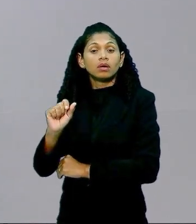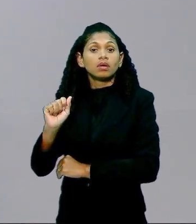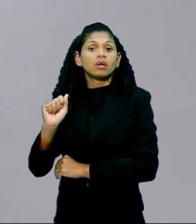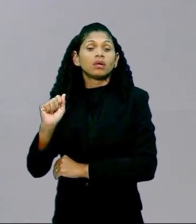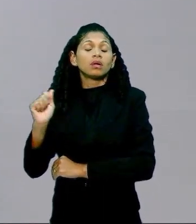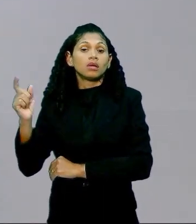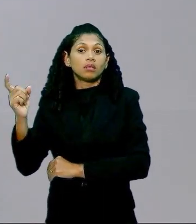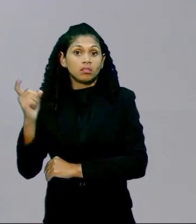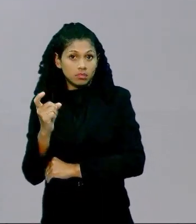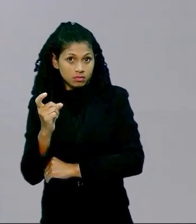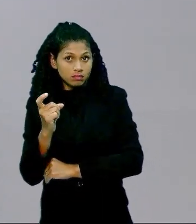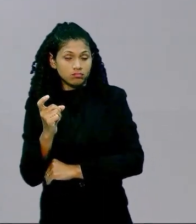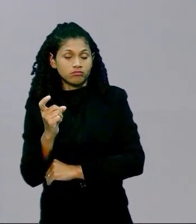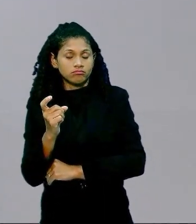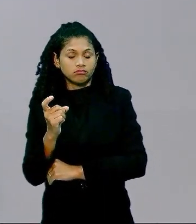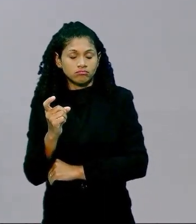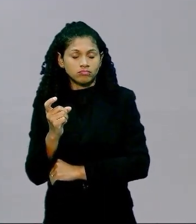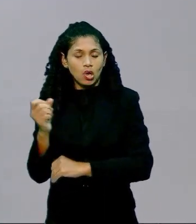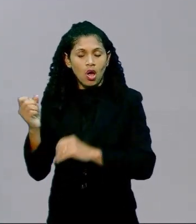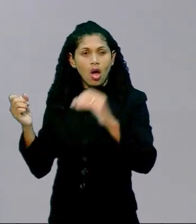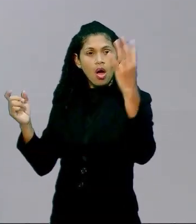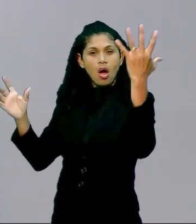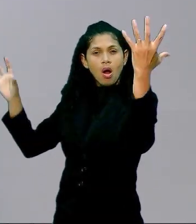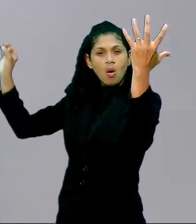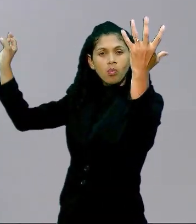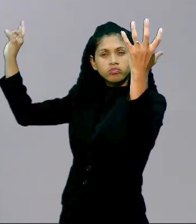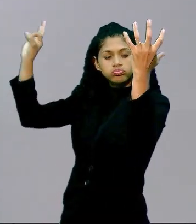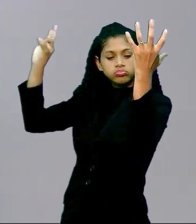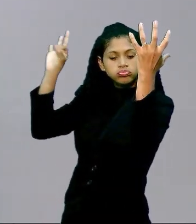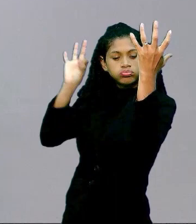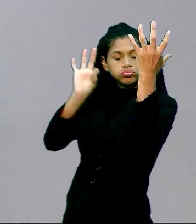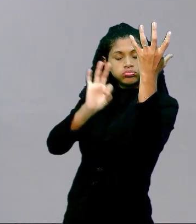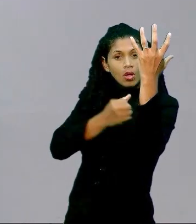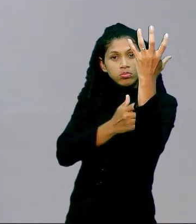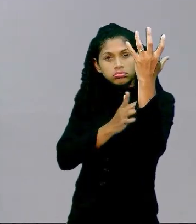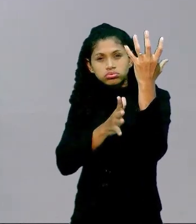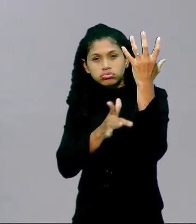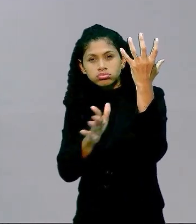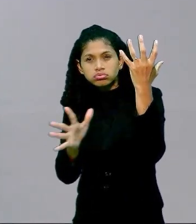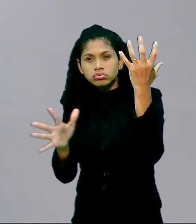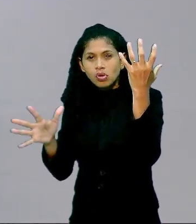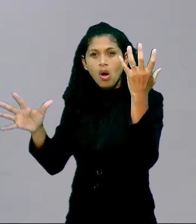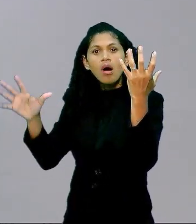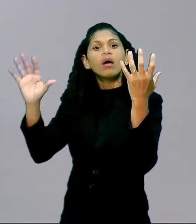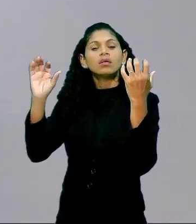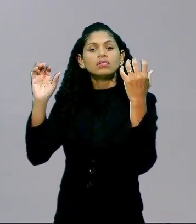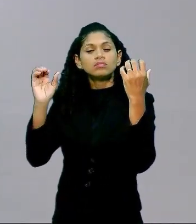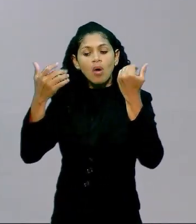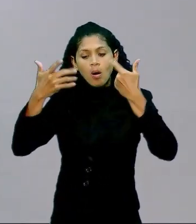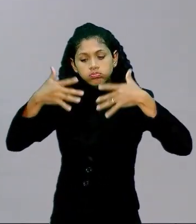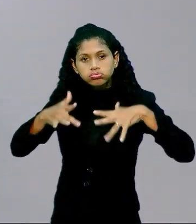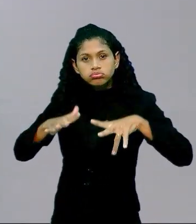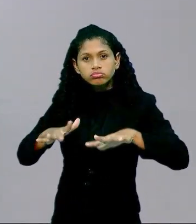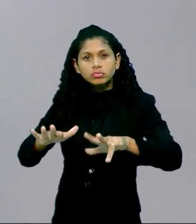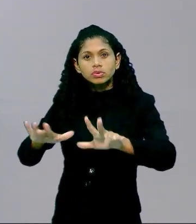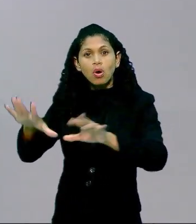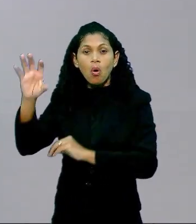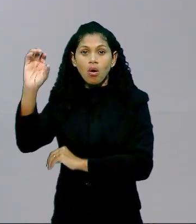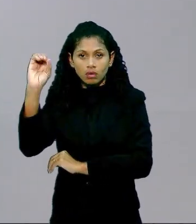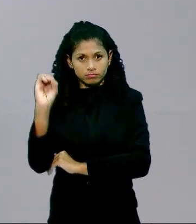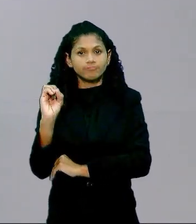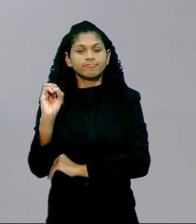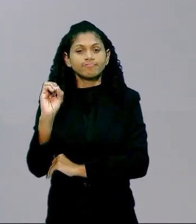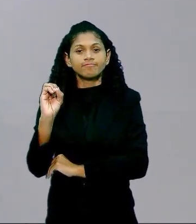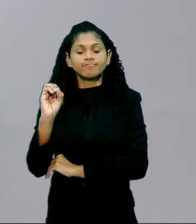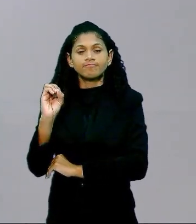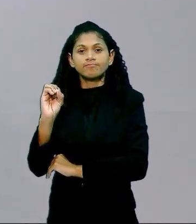dá de fotossíntese na nossa floresta, produção de oxigênio, também se dá de consumação desse